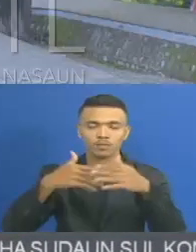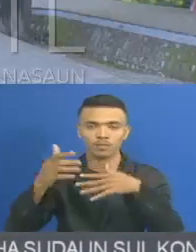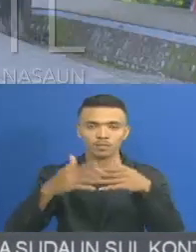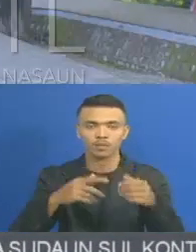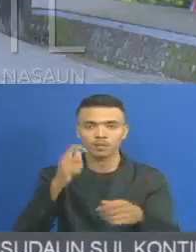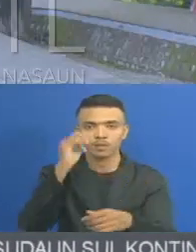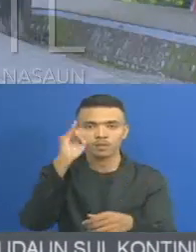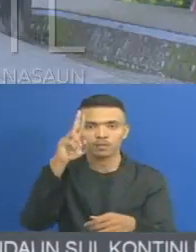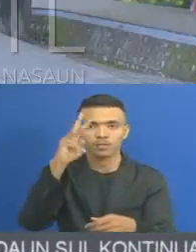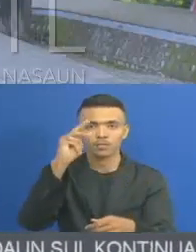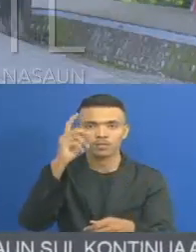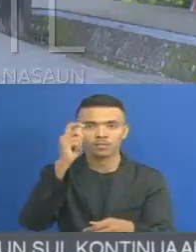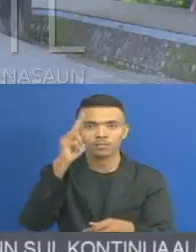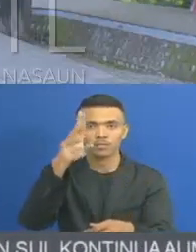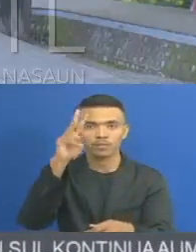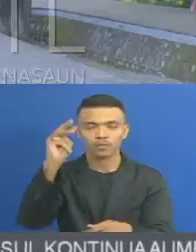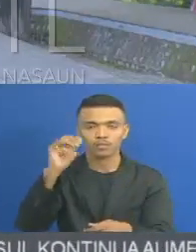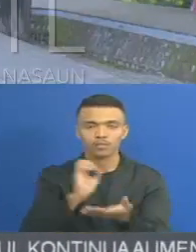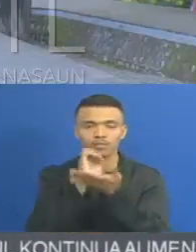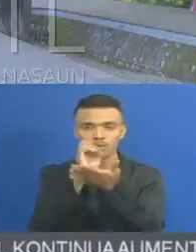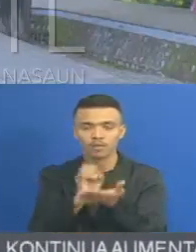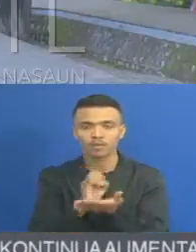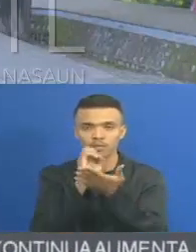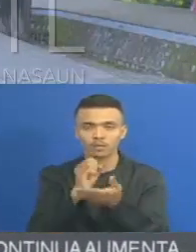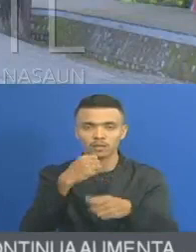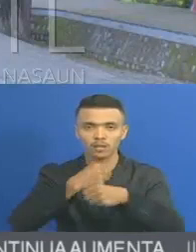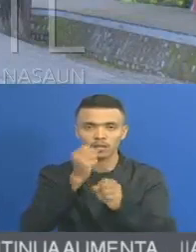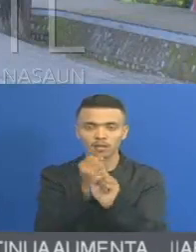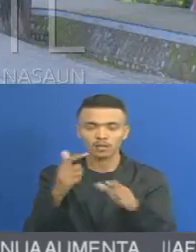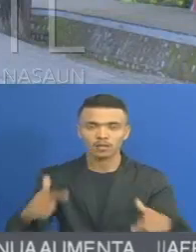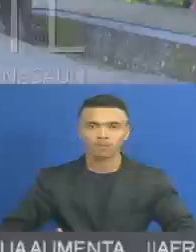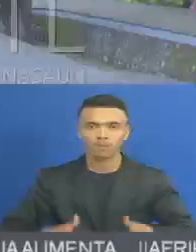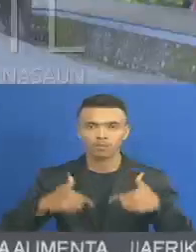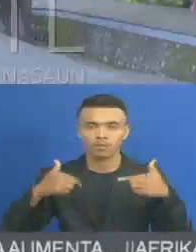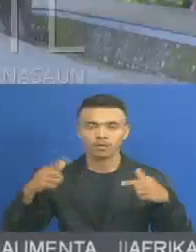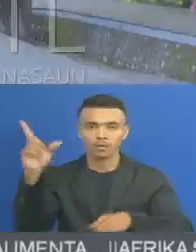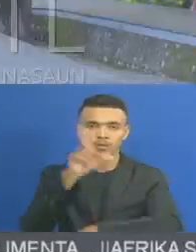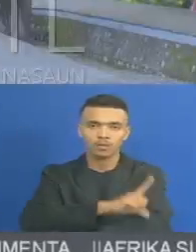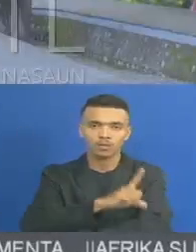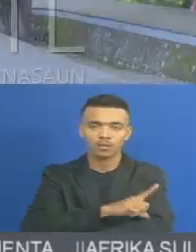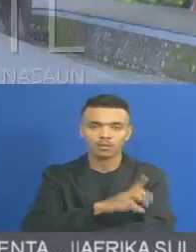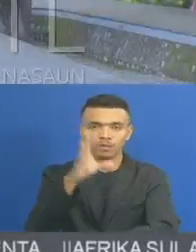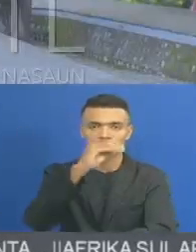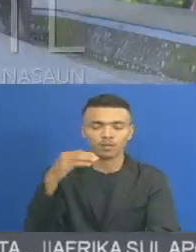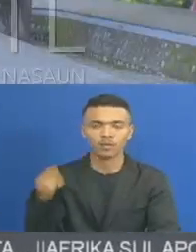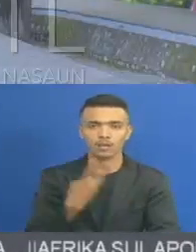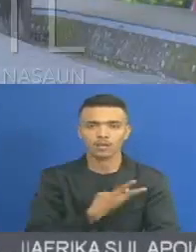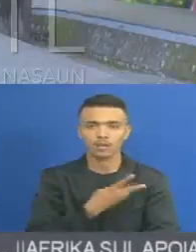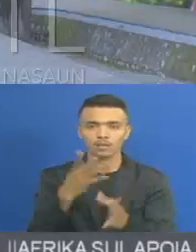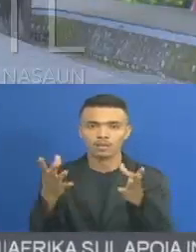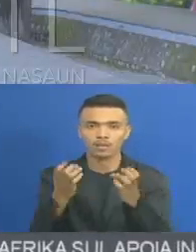Tum-tum oikusi atu nune ami halau ami nyamores loron-loron. Nomos ami akarak